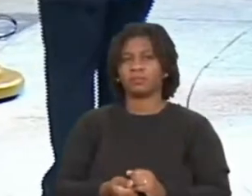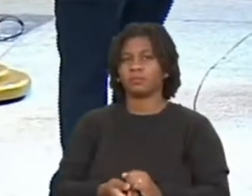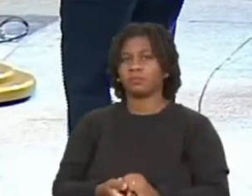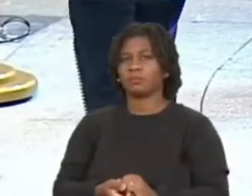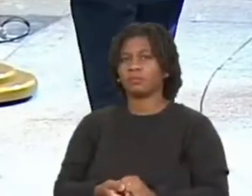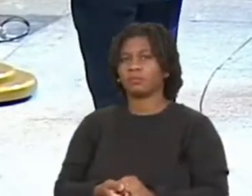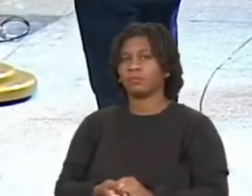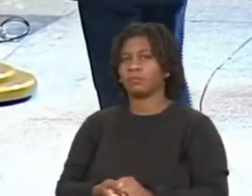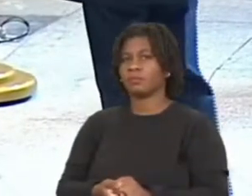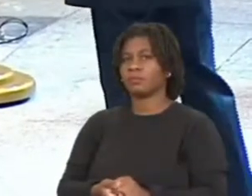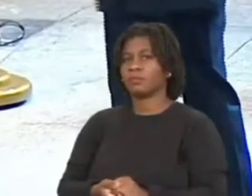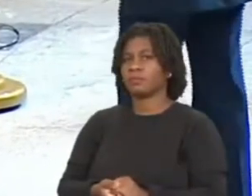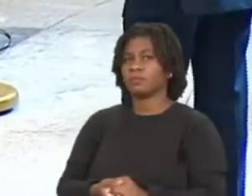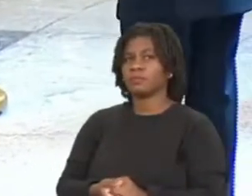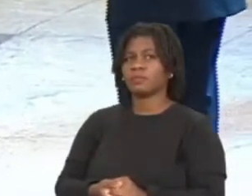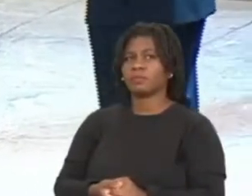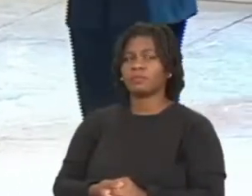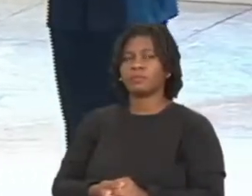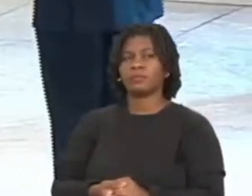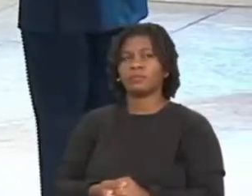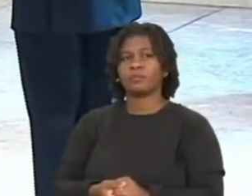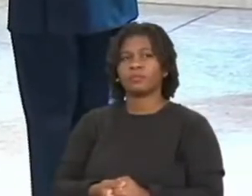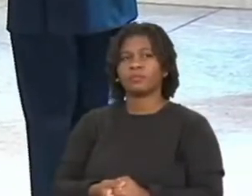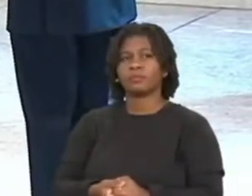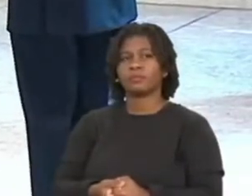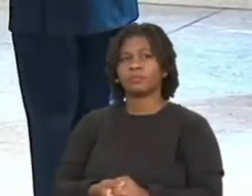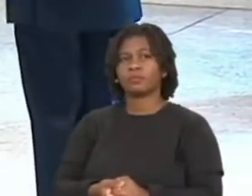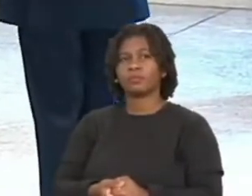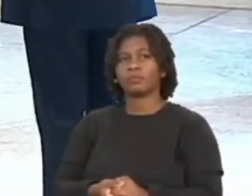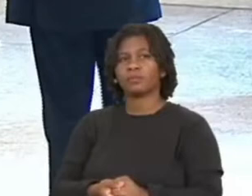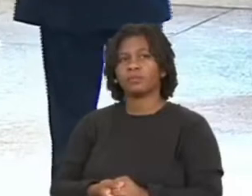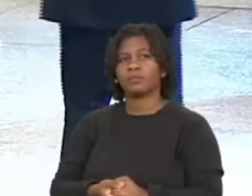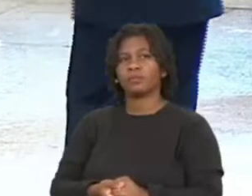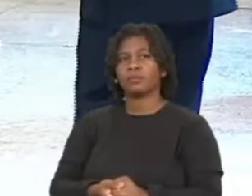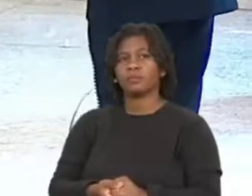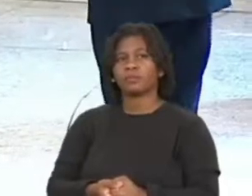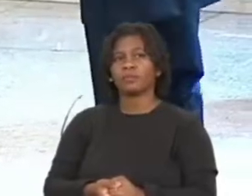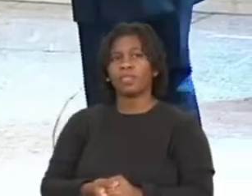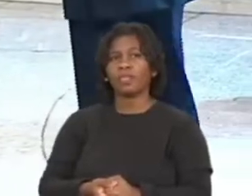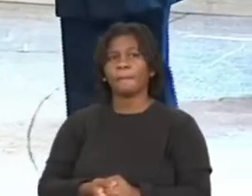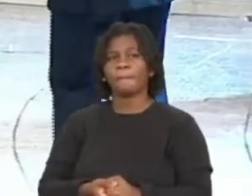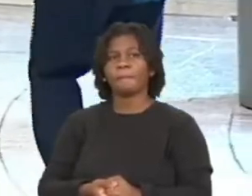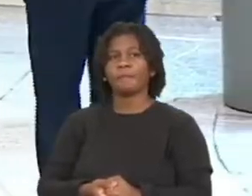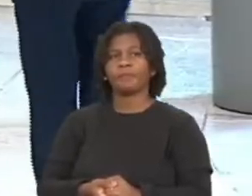e pode ser aproximado é sim pode marcar